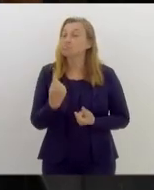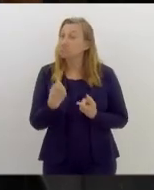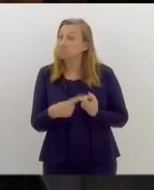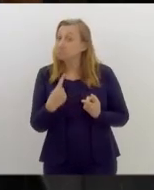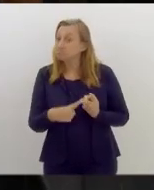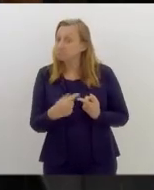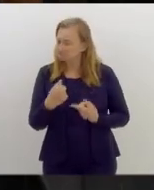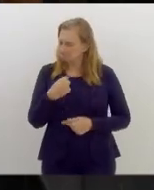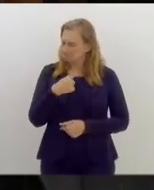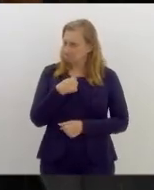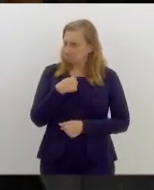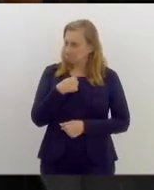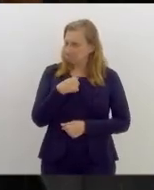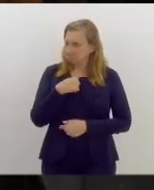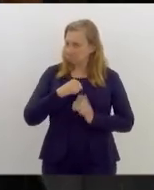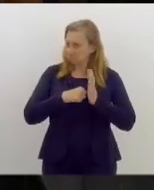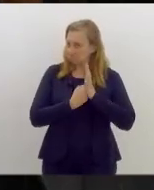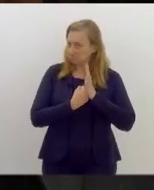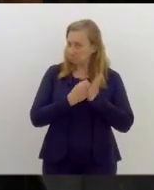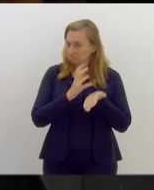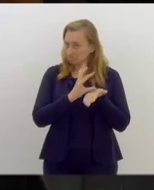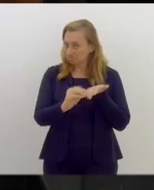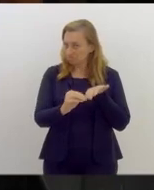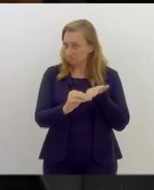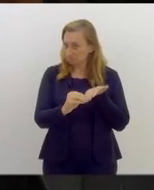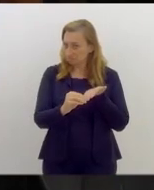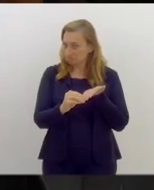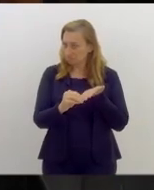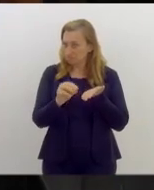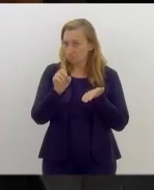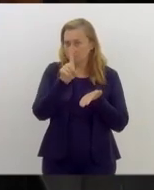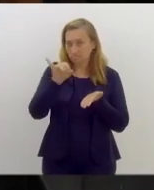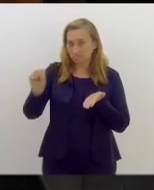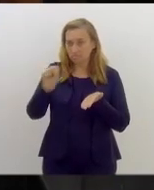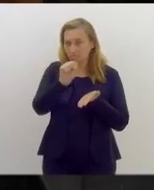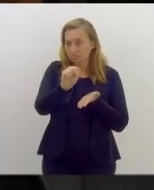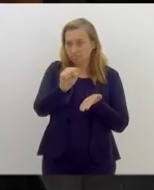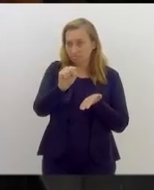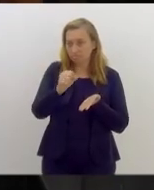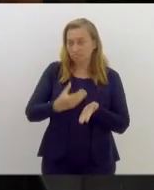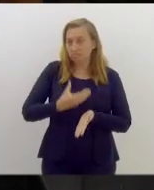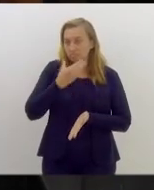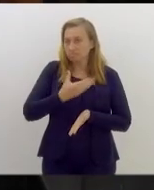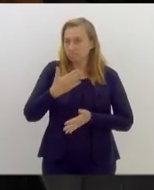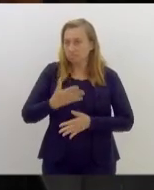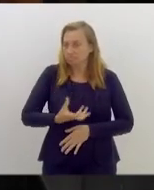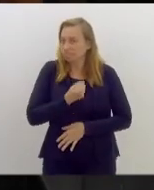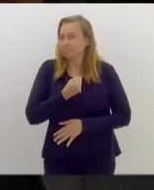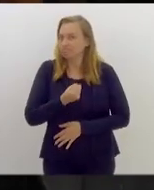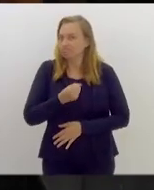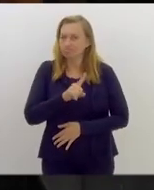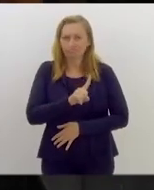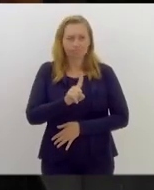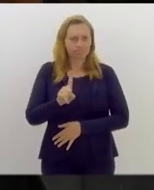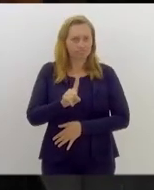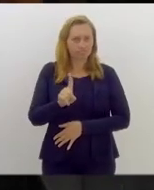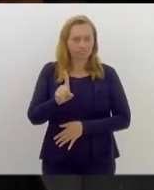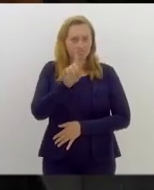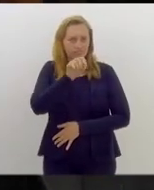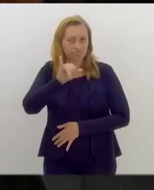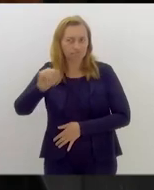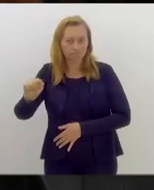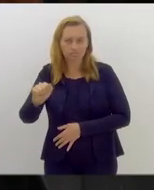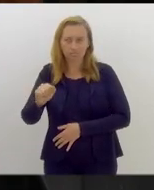porque não vou eu trancar pauta no dia 8 de dezembro, de surpresa, dia de